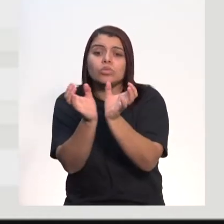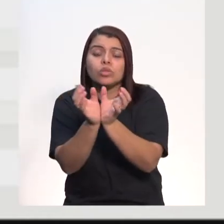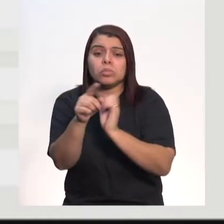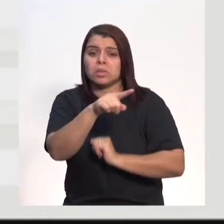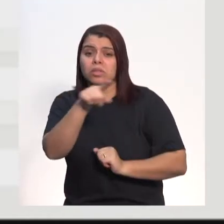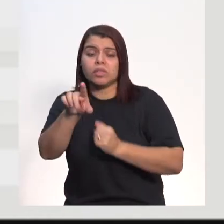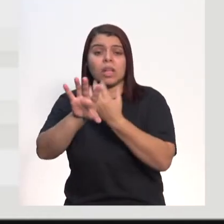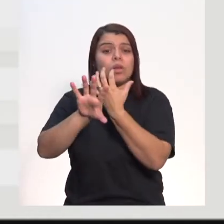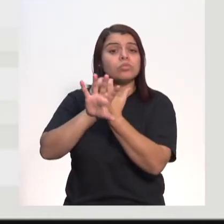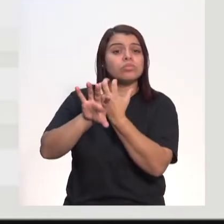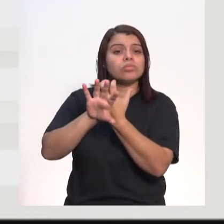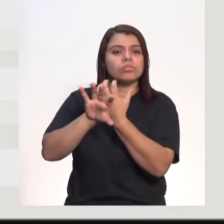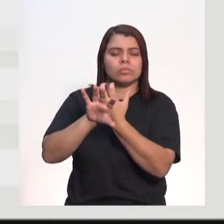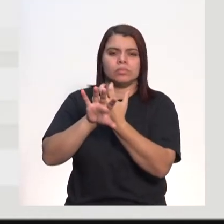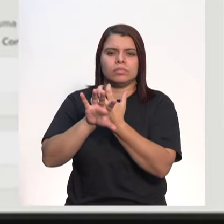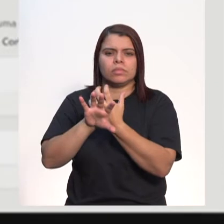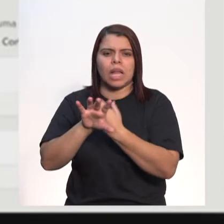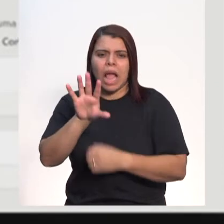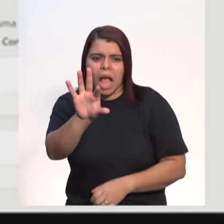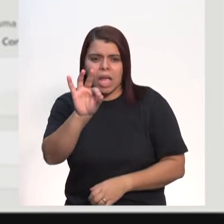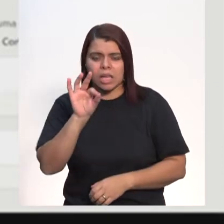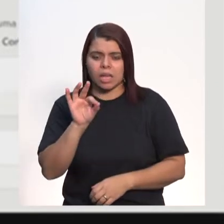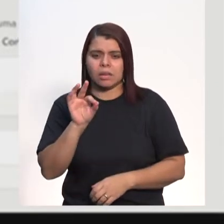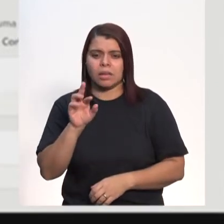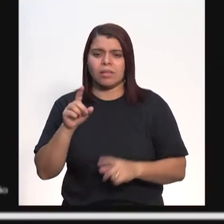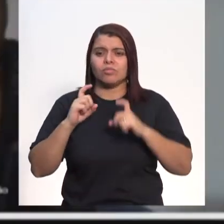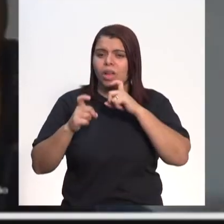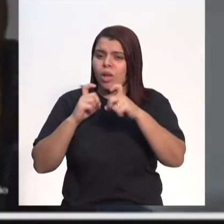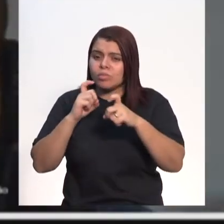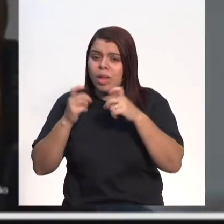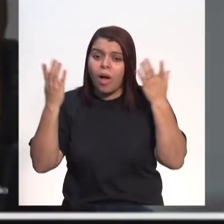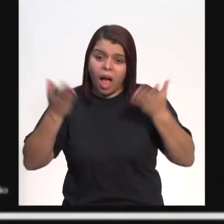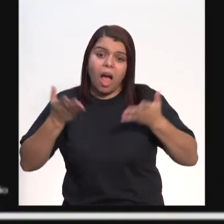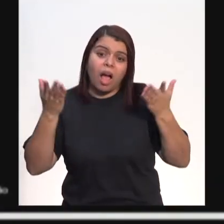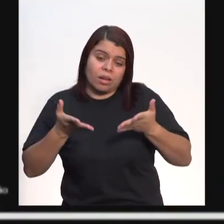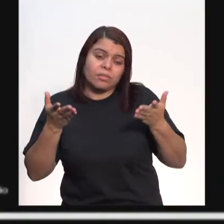e clique neste símbolo, Reunir Agora.